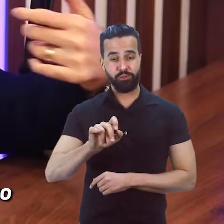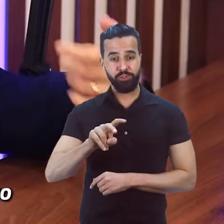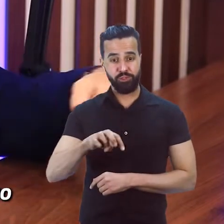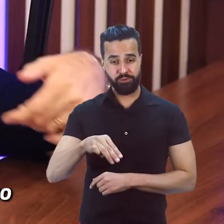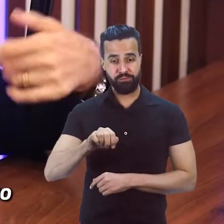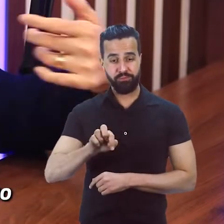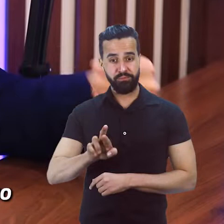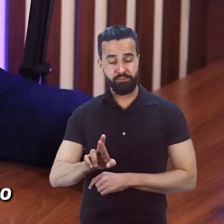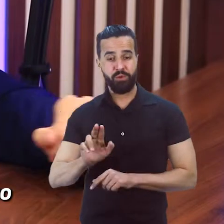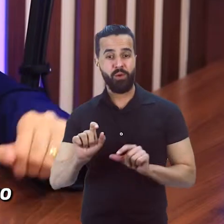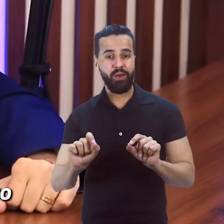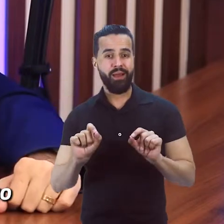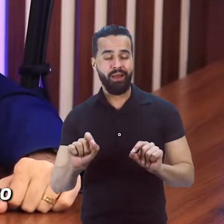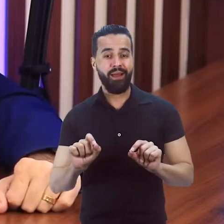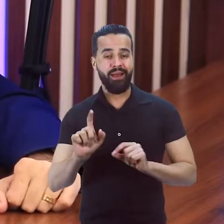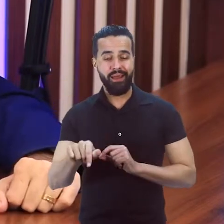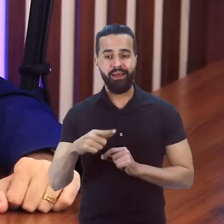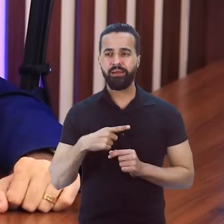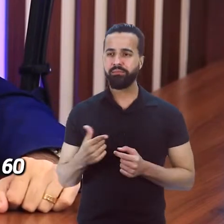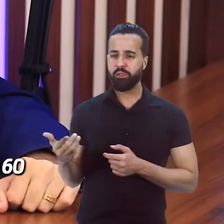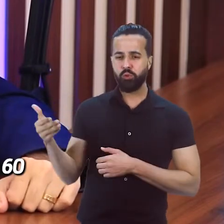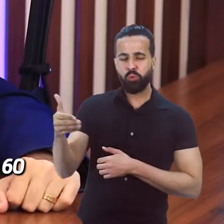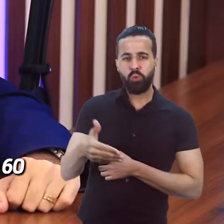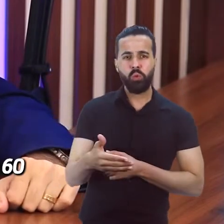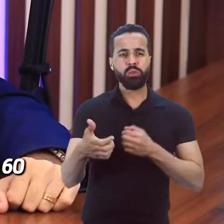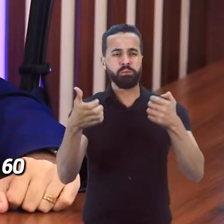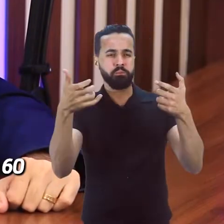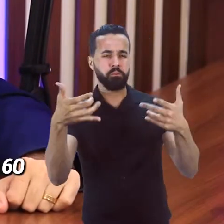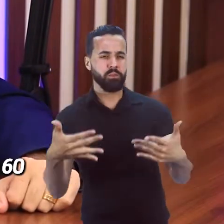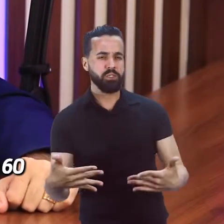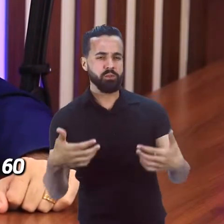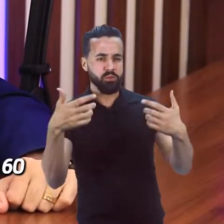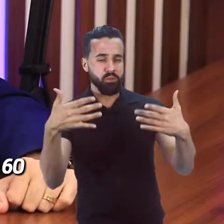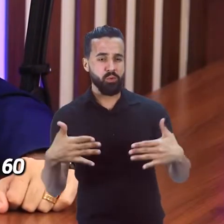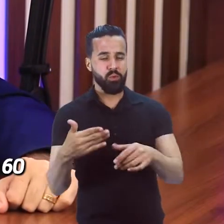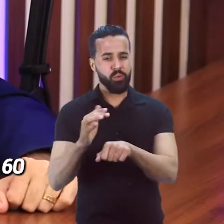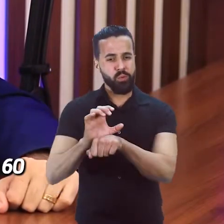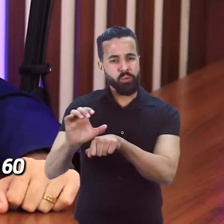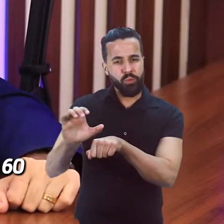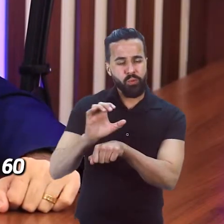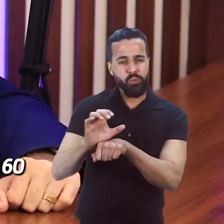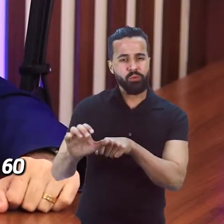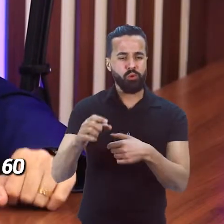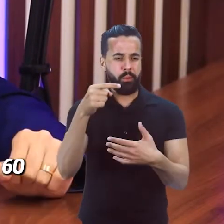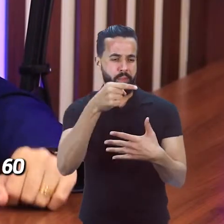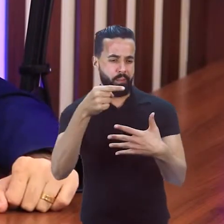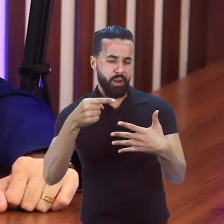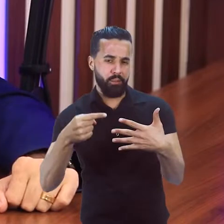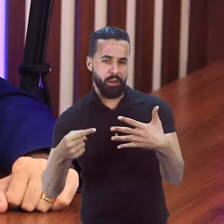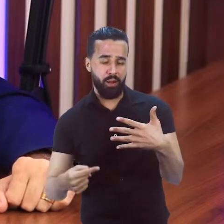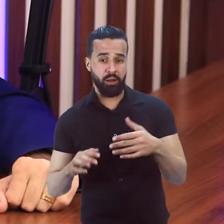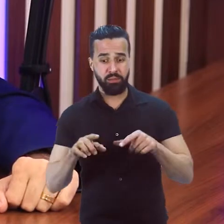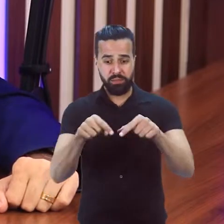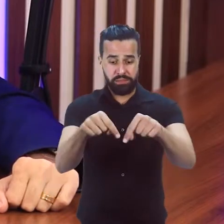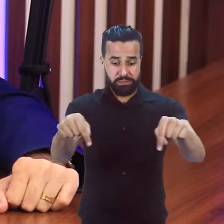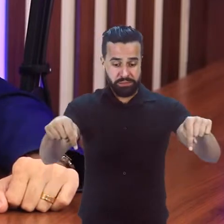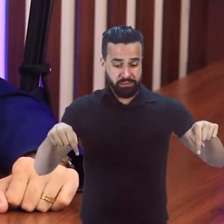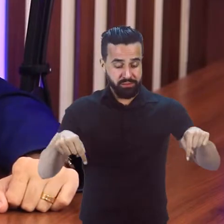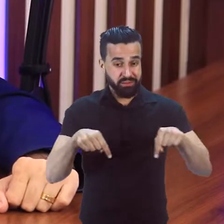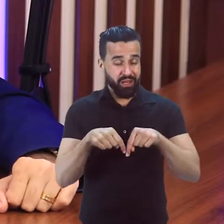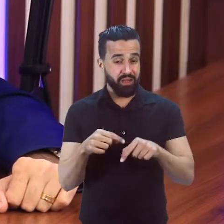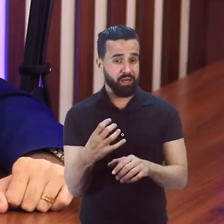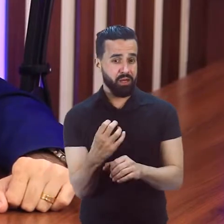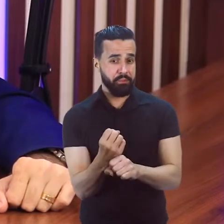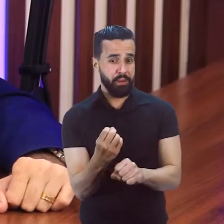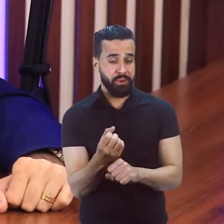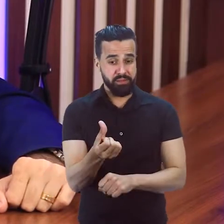se apresentou, falou um pouco do curso, né? E perguntou assim, na sala de aula, tinha umas 60 pessoas. Falou assim, quem